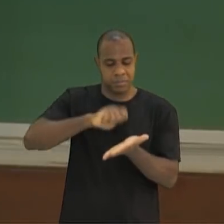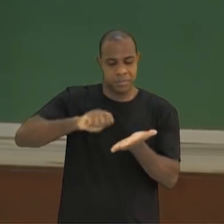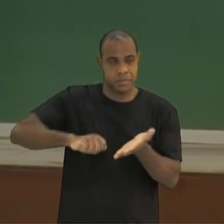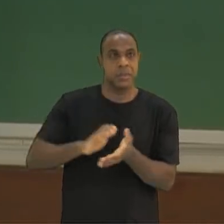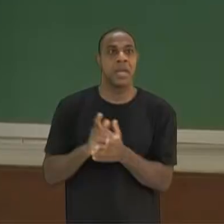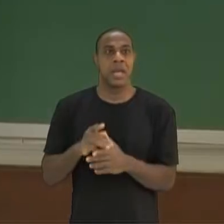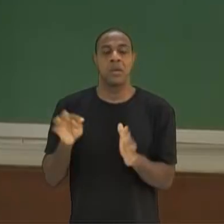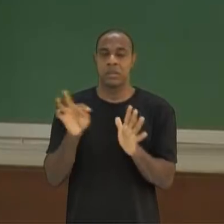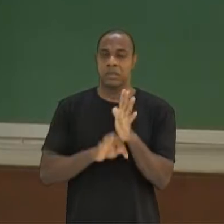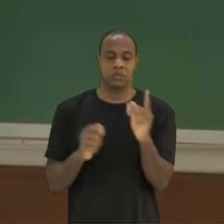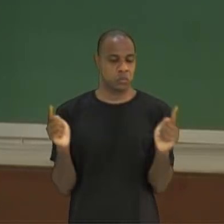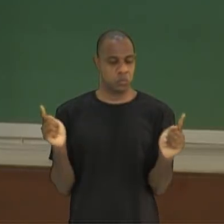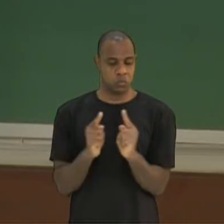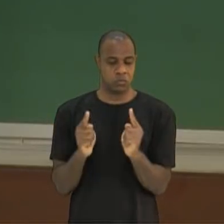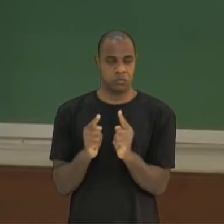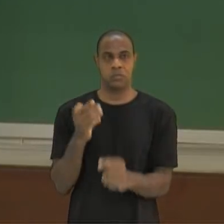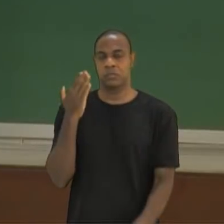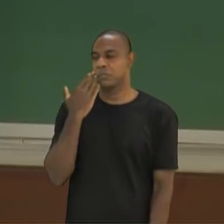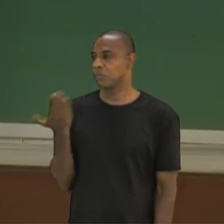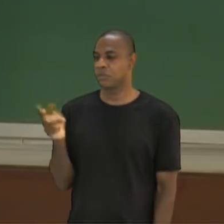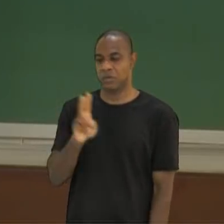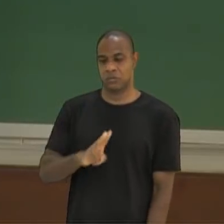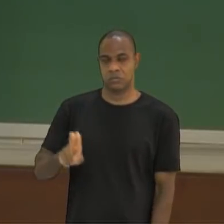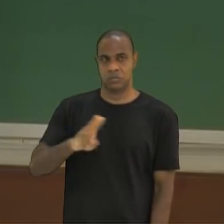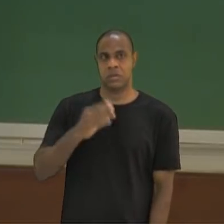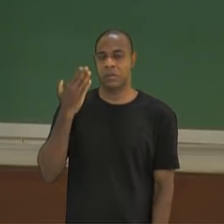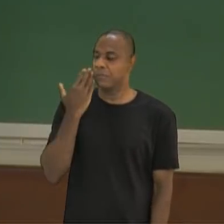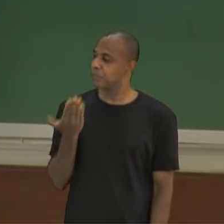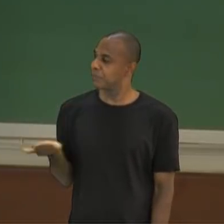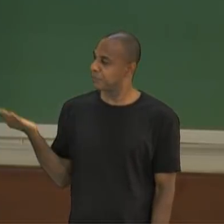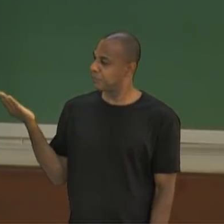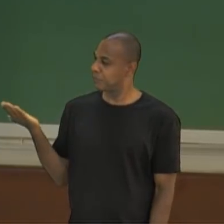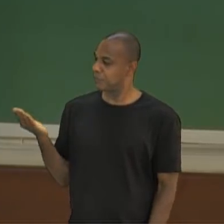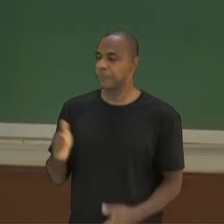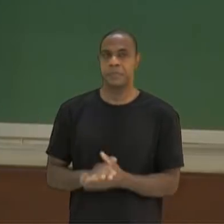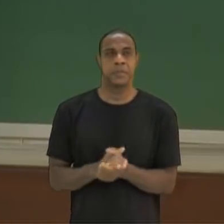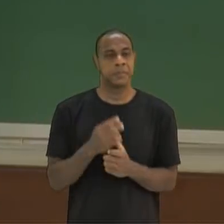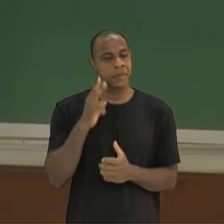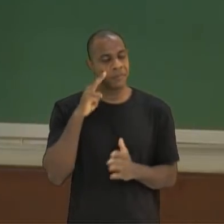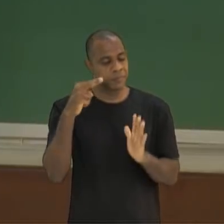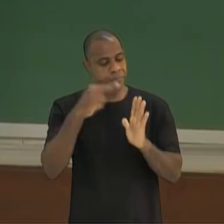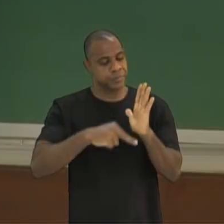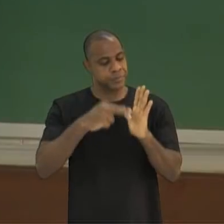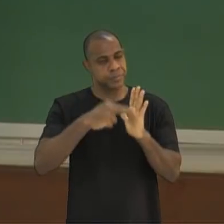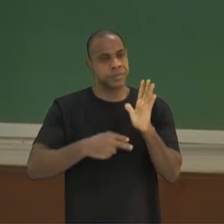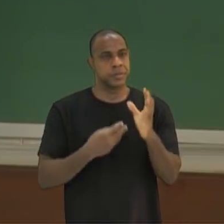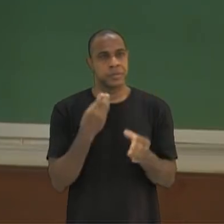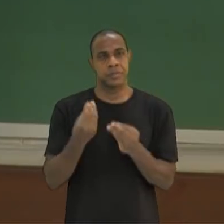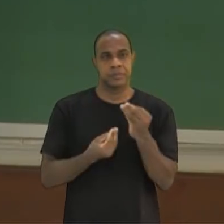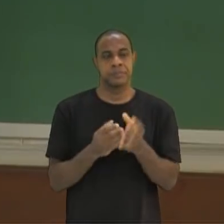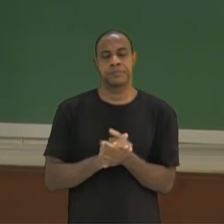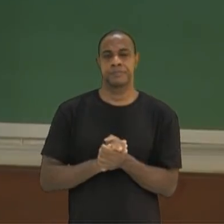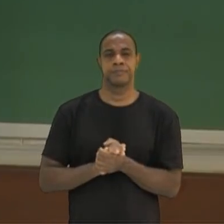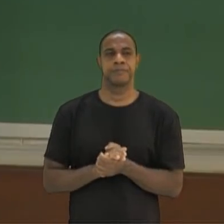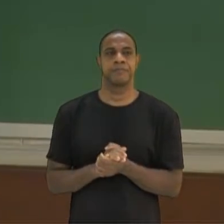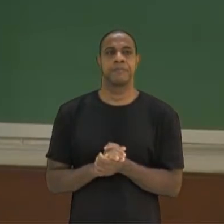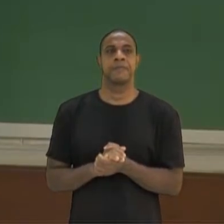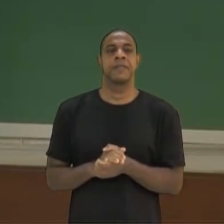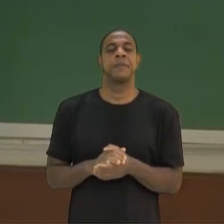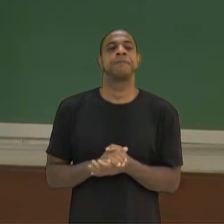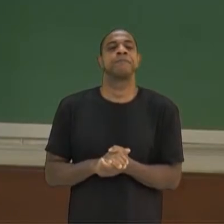né, que será o texto que nós utilizaremos na nossa aula para fazer aqui uma análise literária, linguística dos aspectos